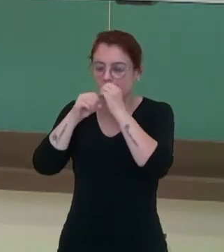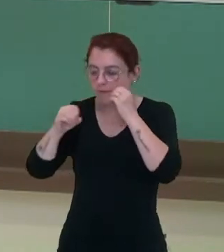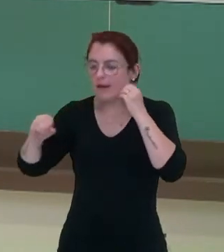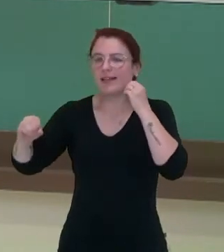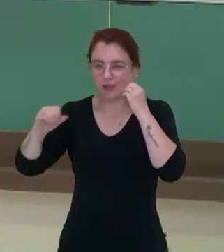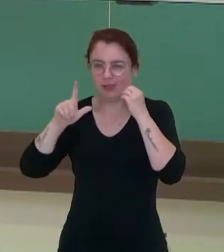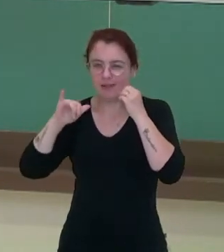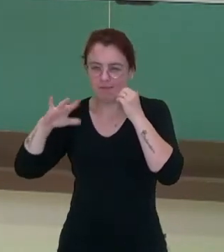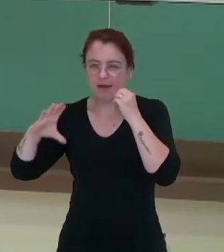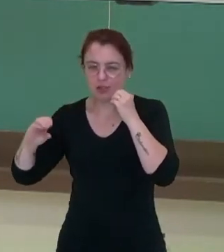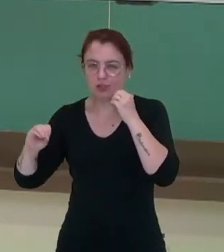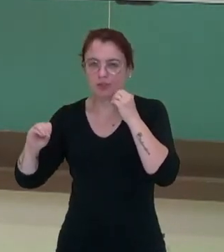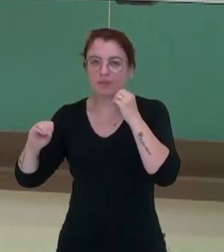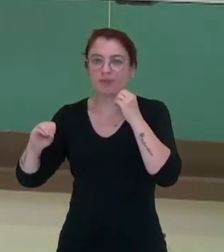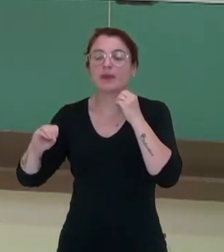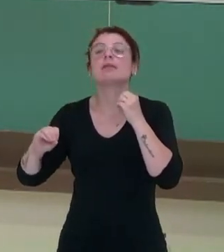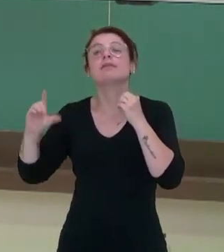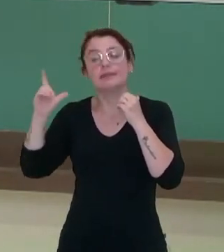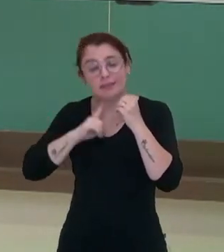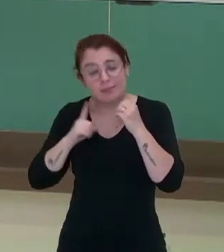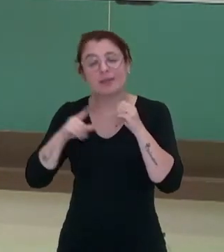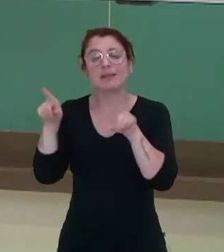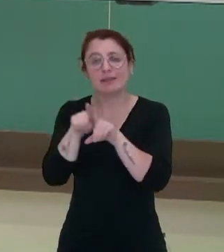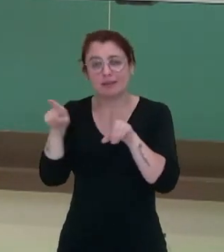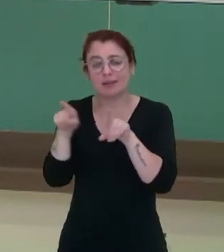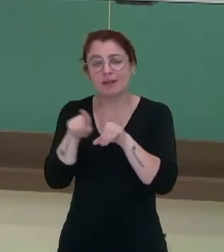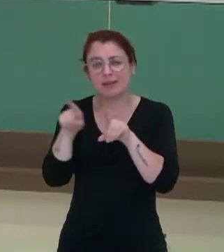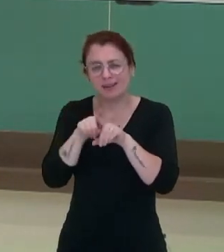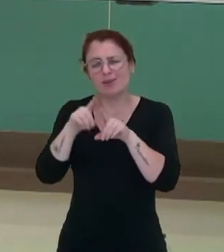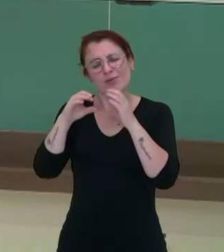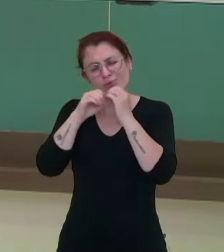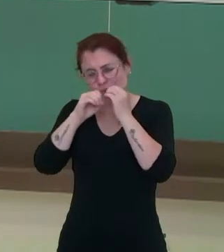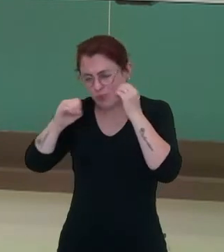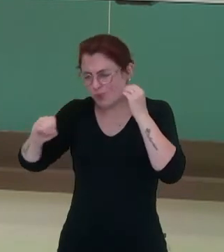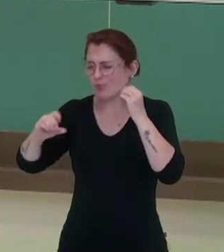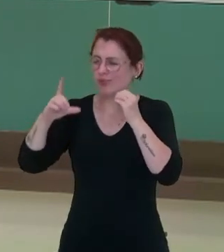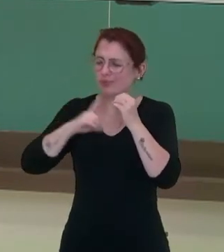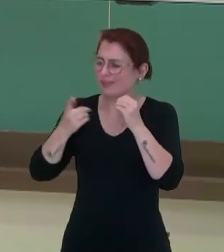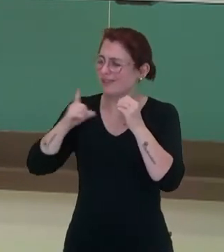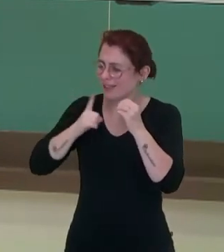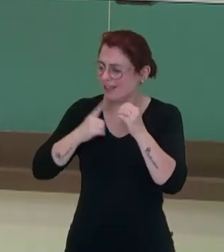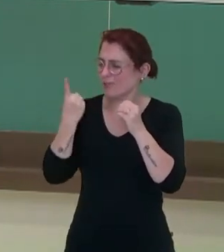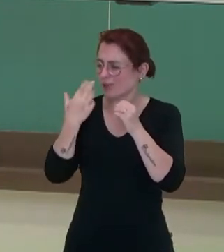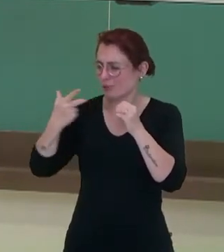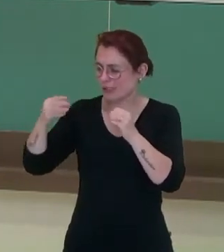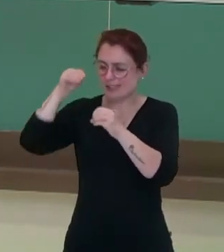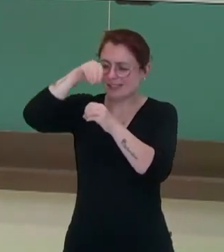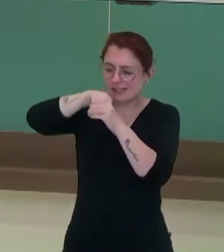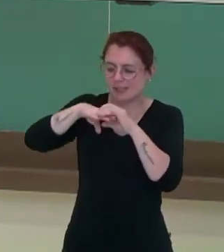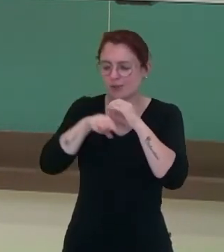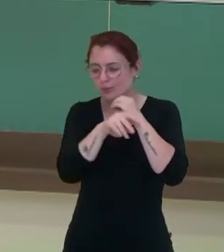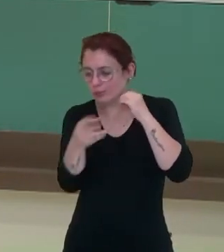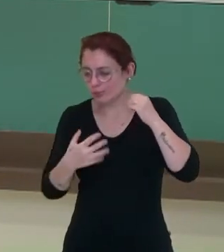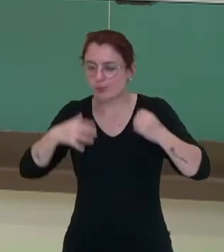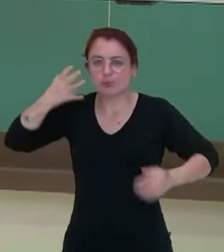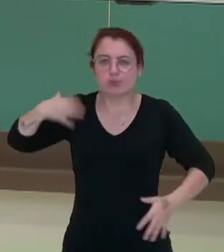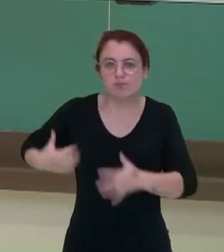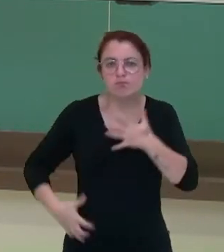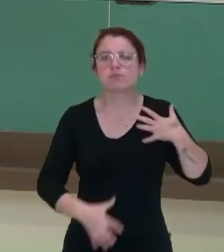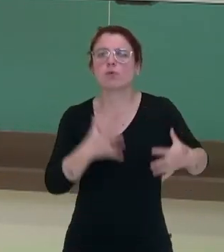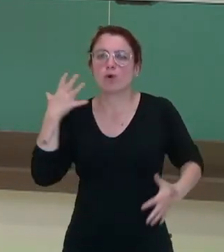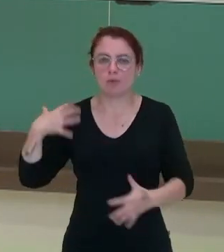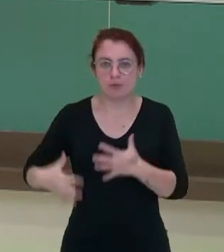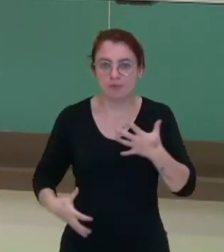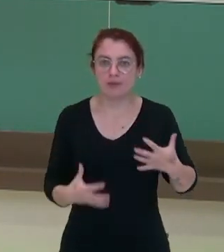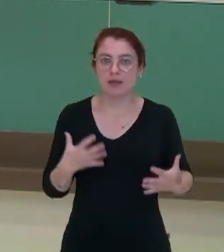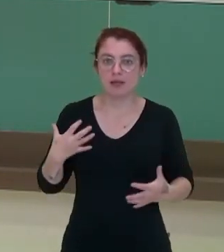vaso linfático, que também é um tubo, também é um canal que vai conduzir, que vai levar alguma coisa.